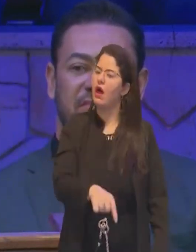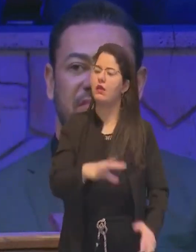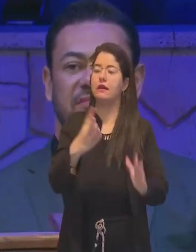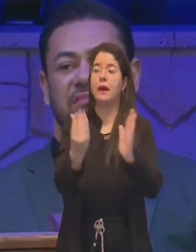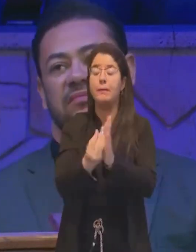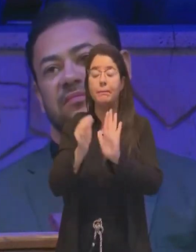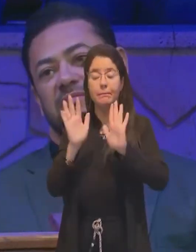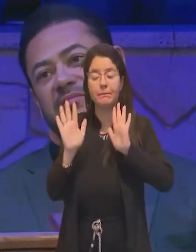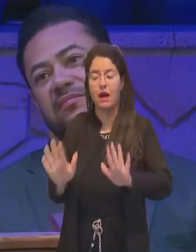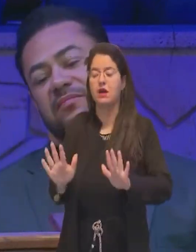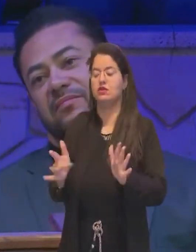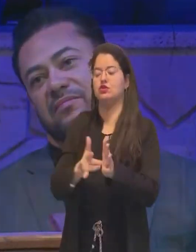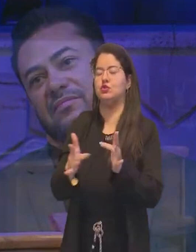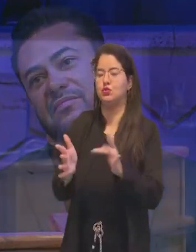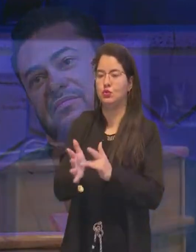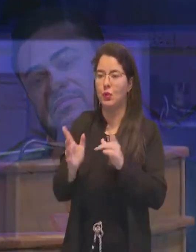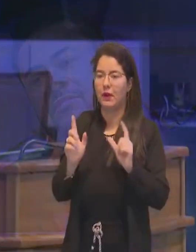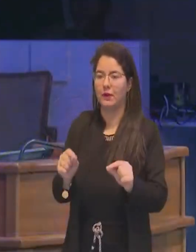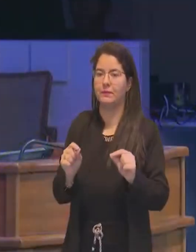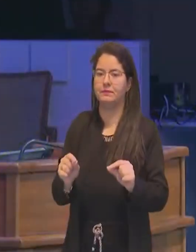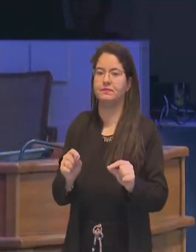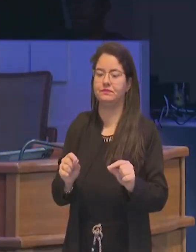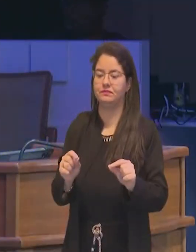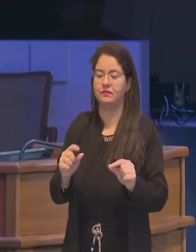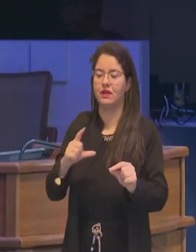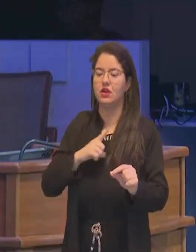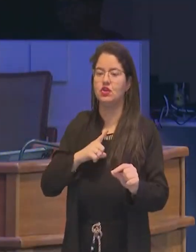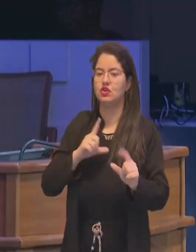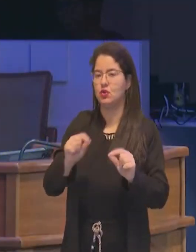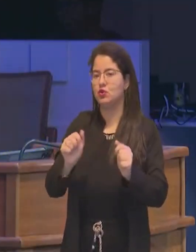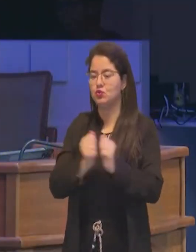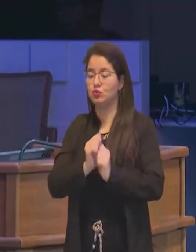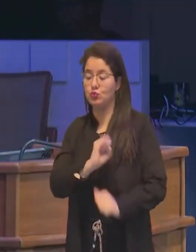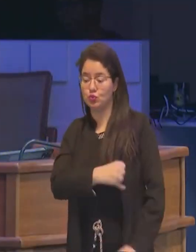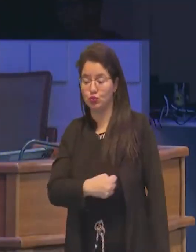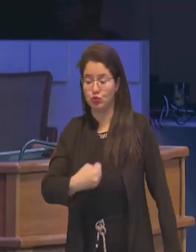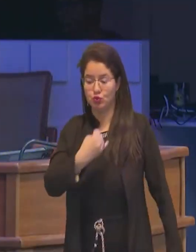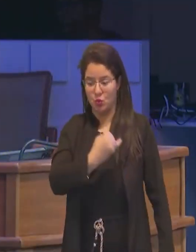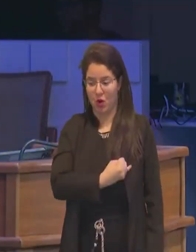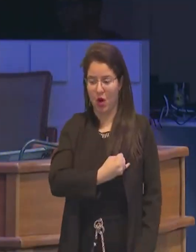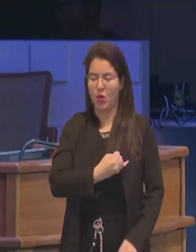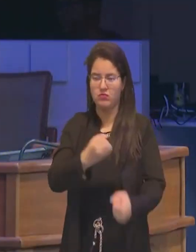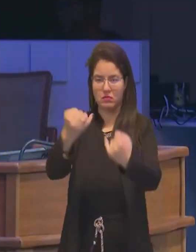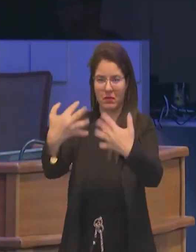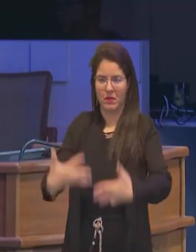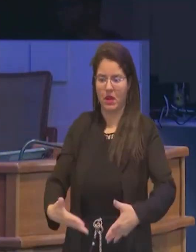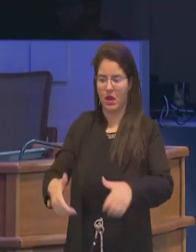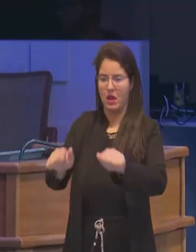Mas Jesus, por meio de seu apóstolo João, aqui em Apocalipse,